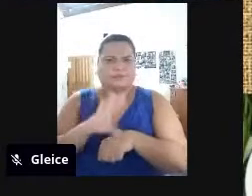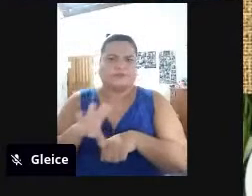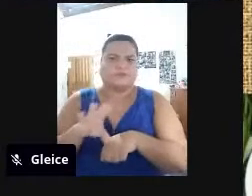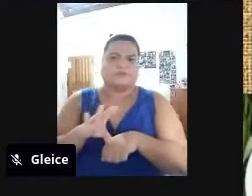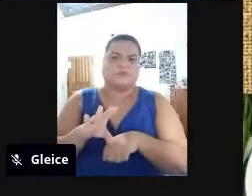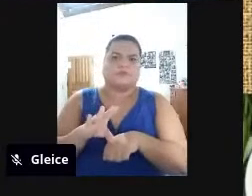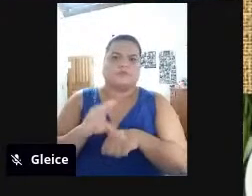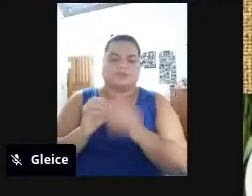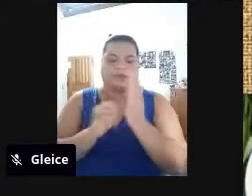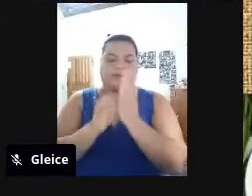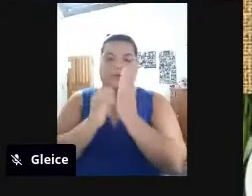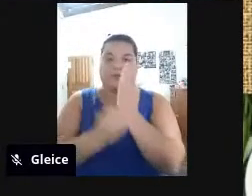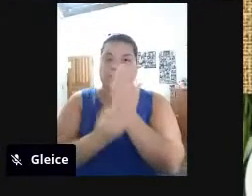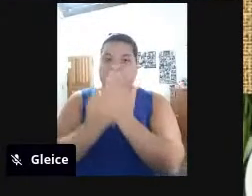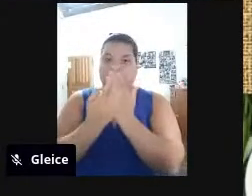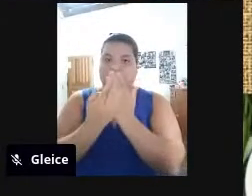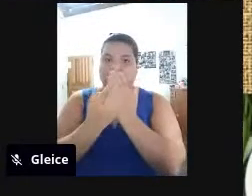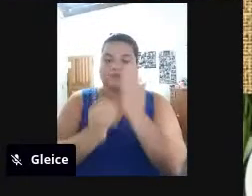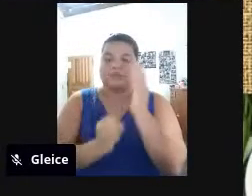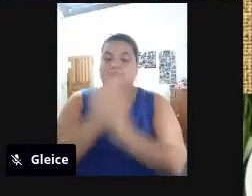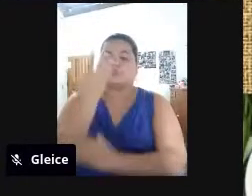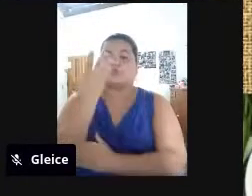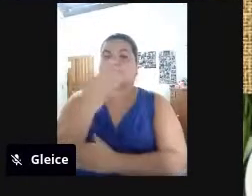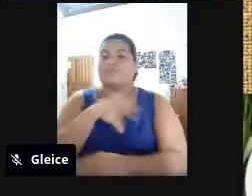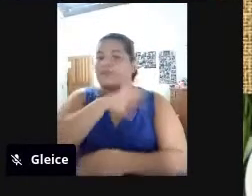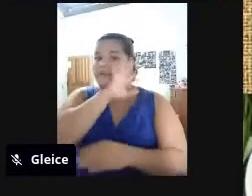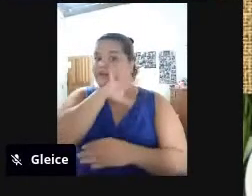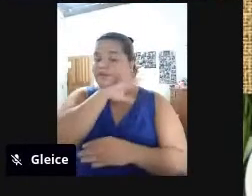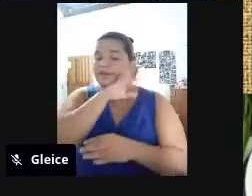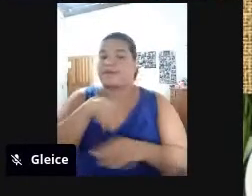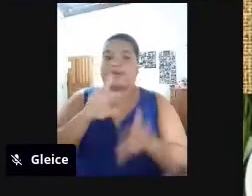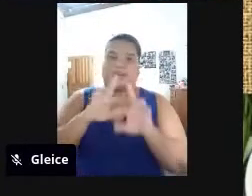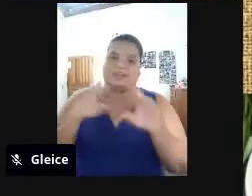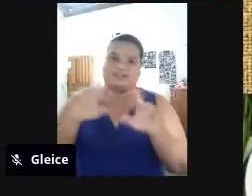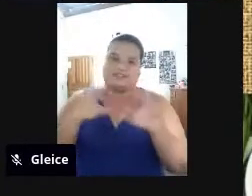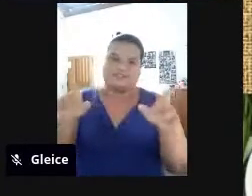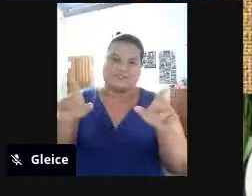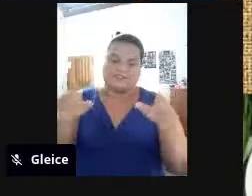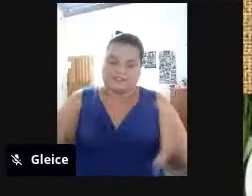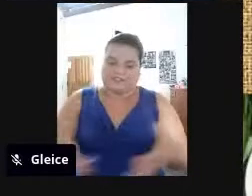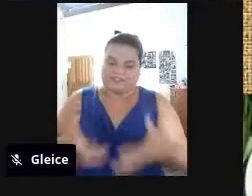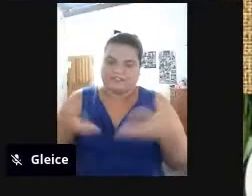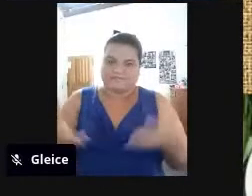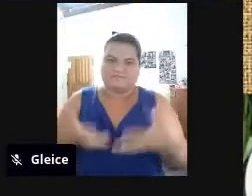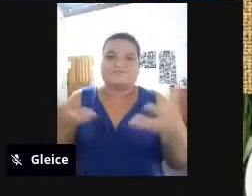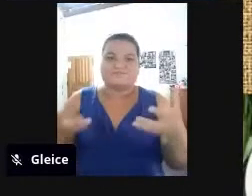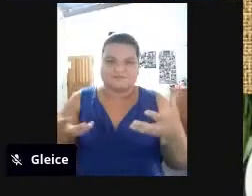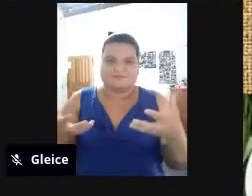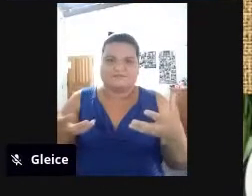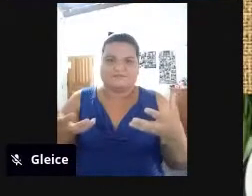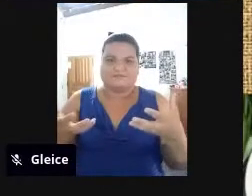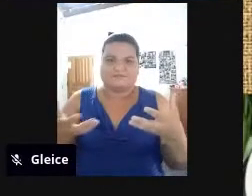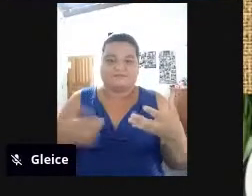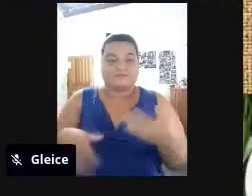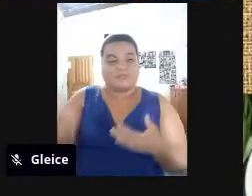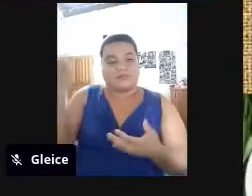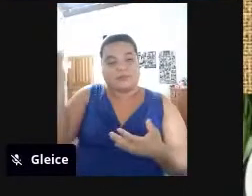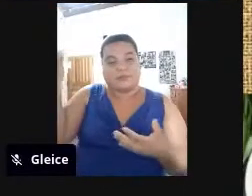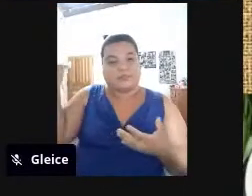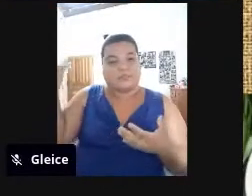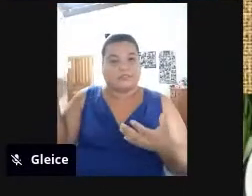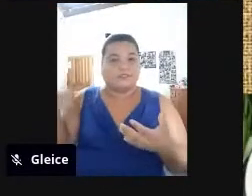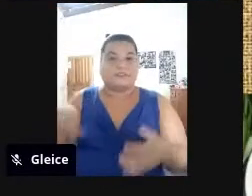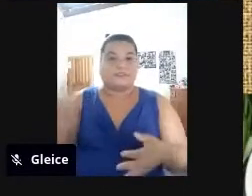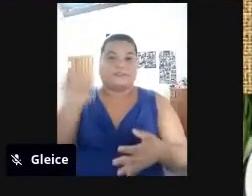origem animal, ela é diferente da proteína de origem vegetal. Então, antigamente, a gente se utilizava mais